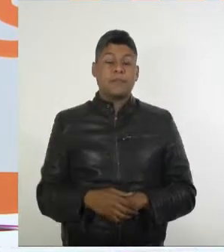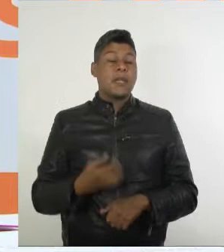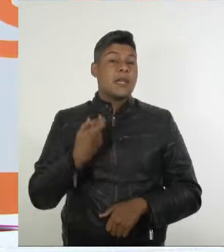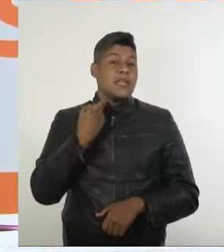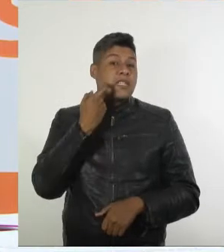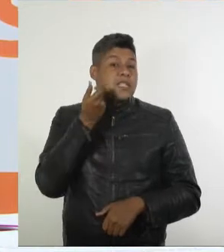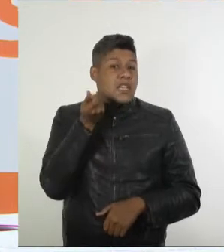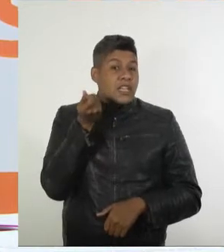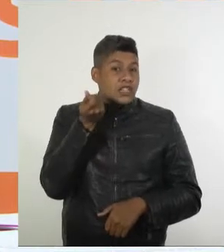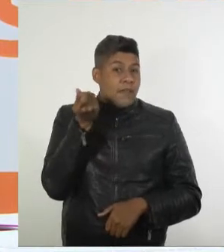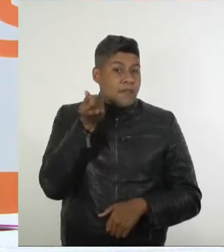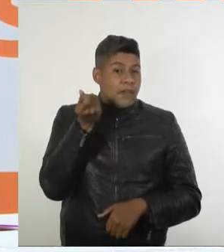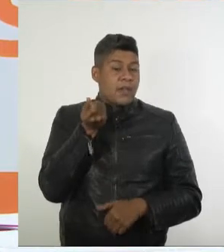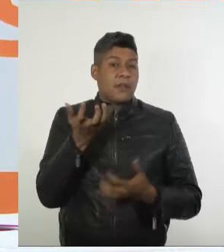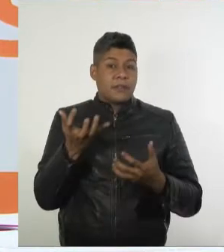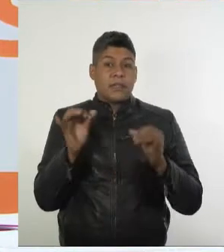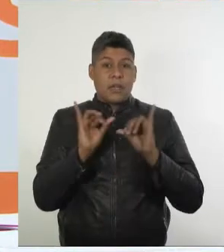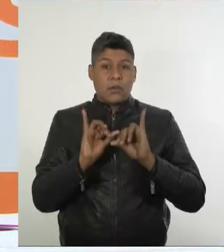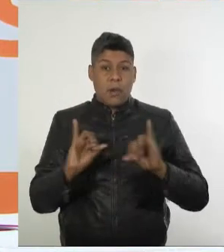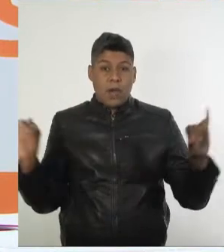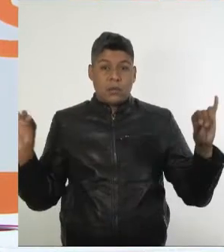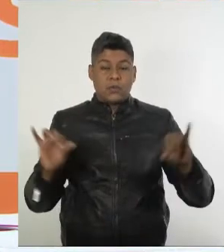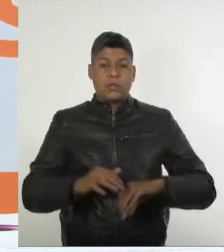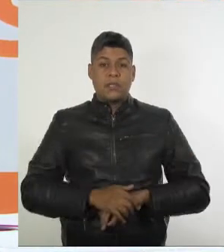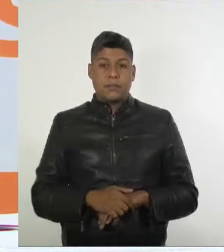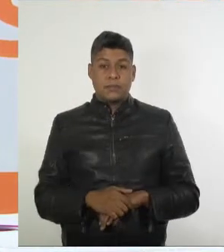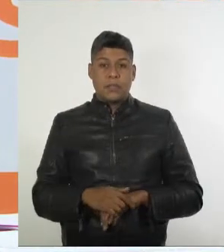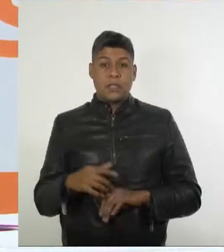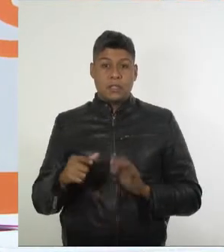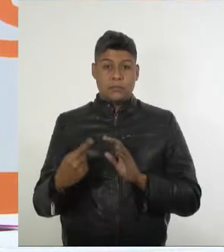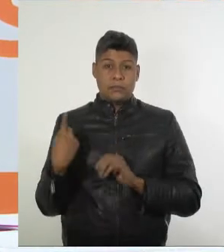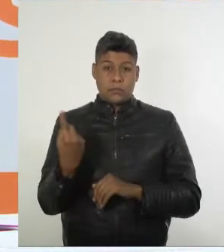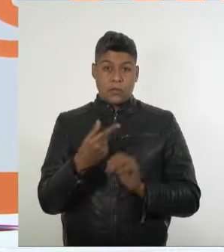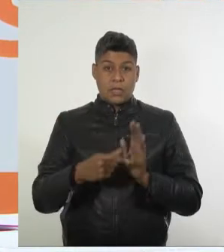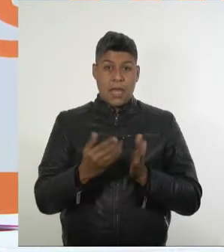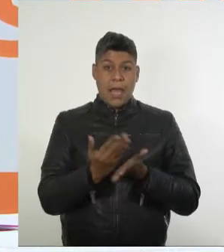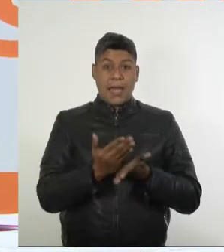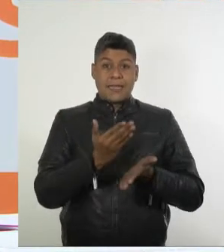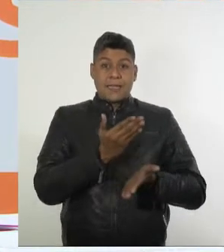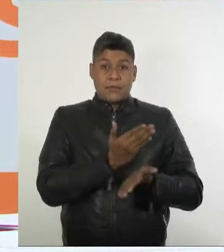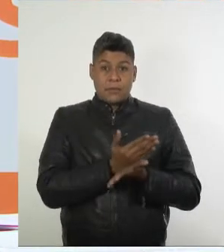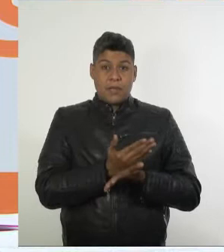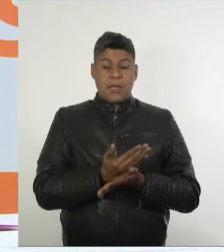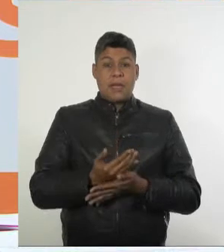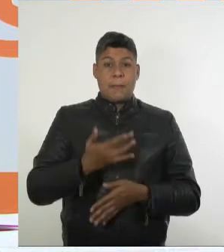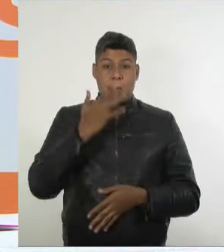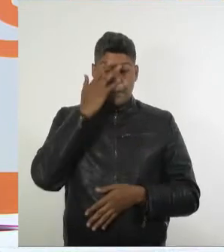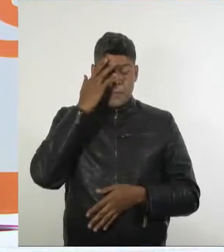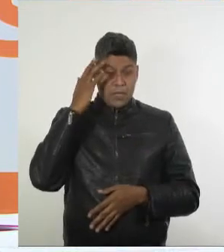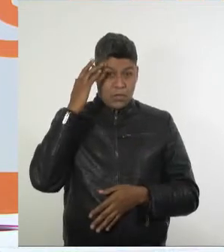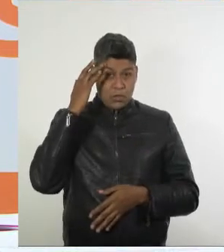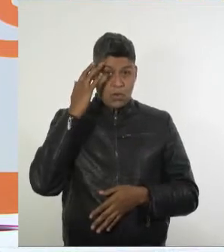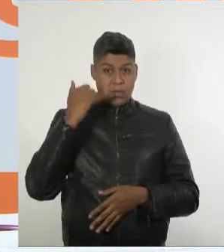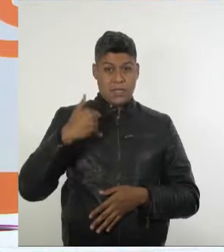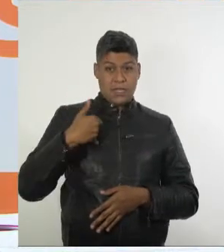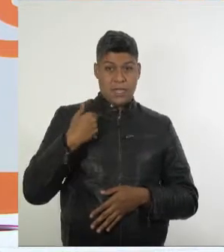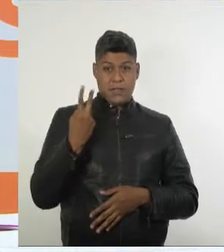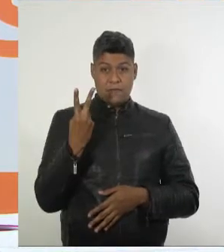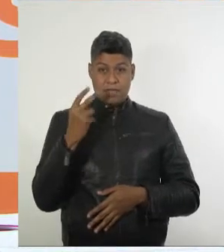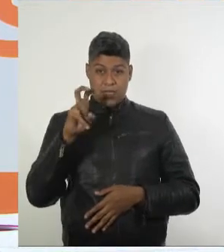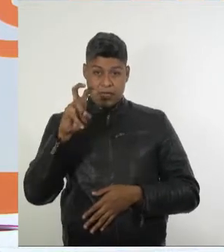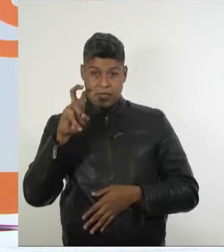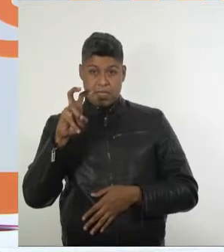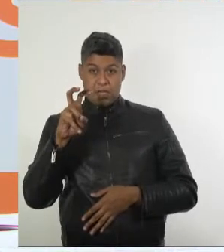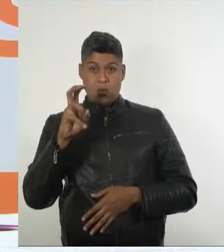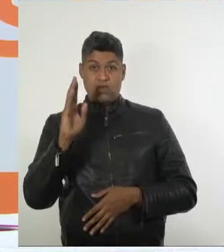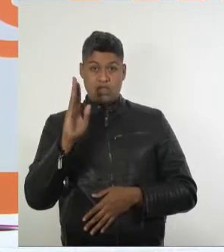Sexta-feira, também quero anunciar que nós anteciparemos a vacinação das pessoas com 25 anos. Portanto, as pessoas